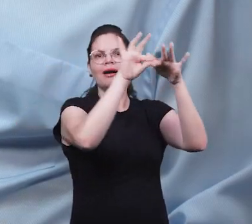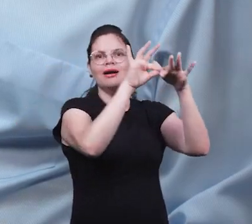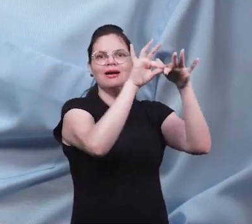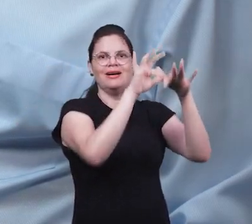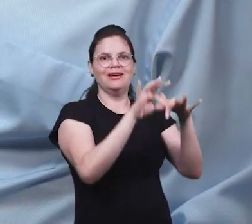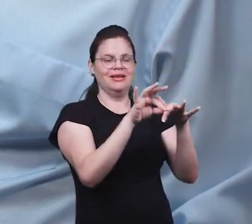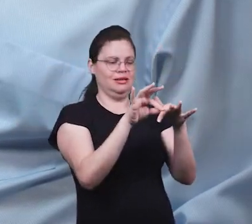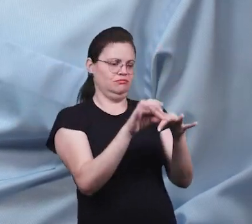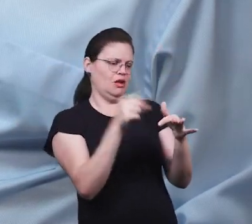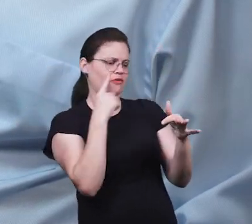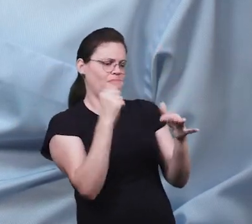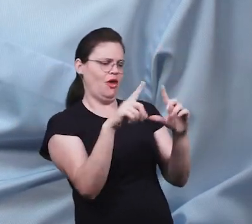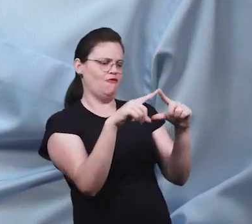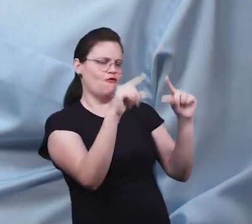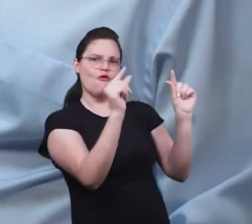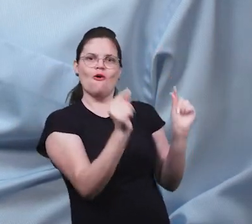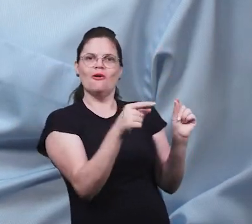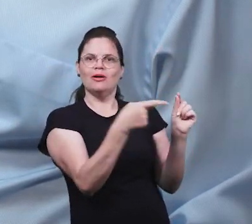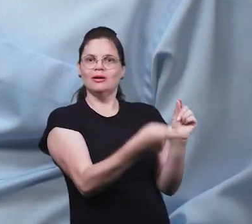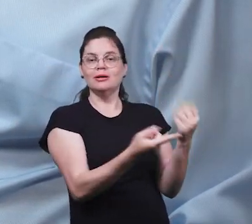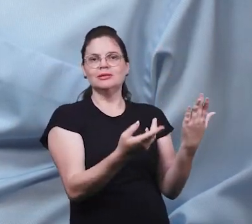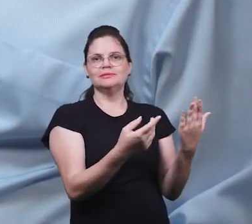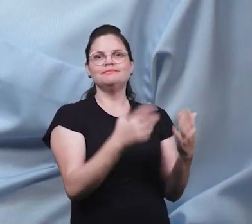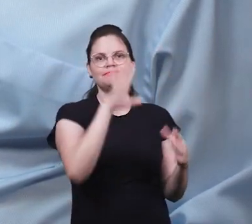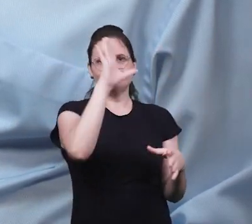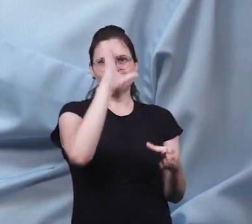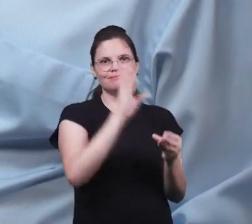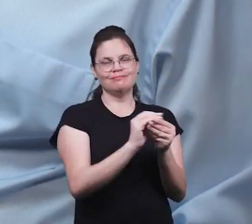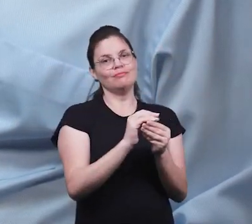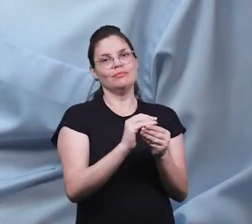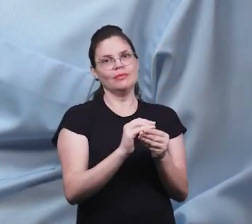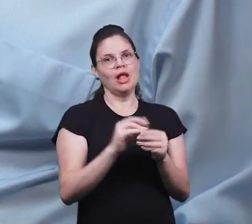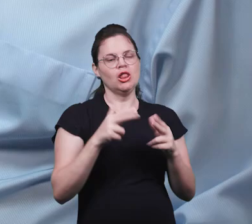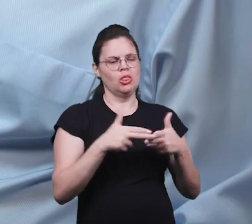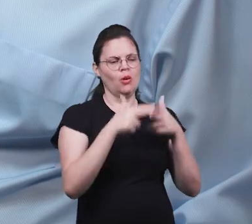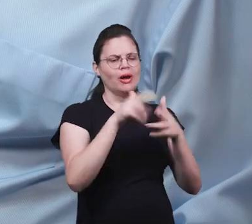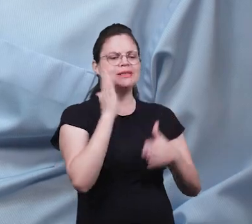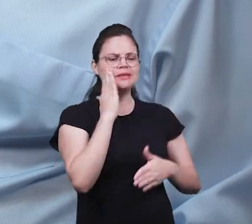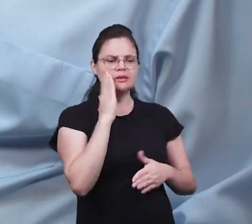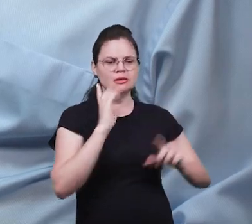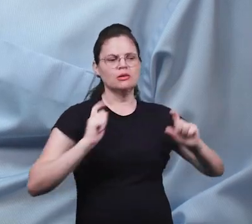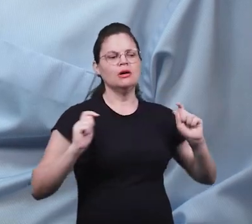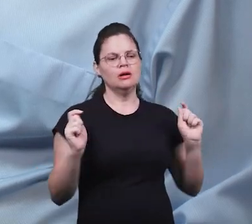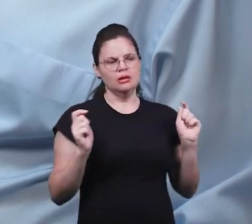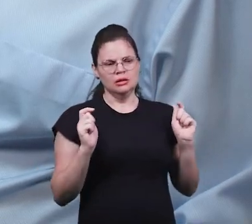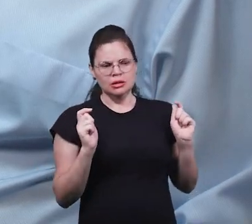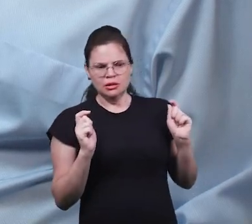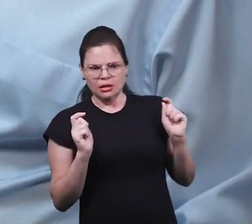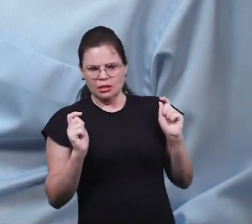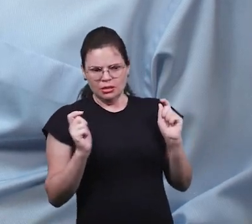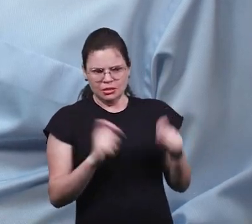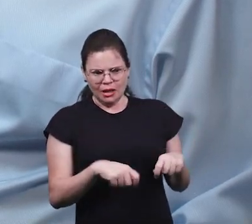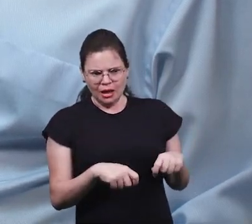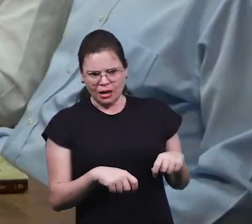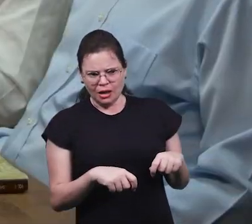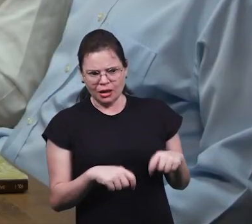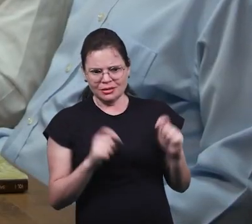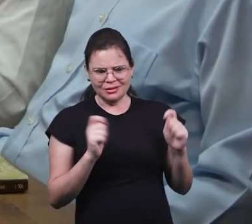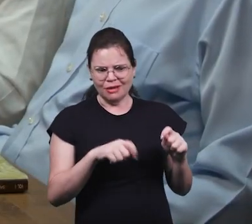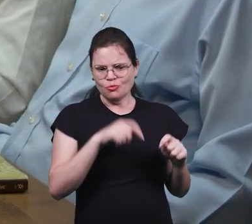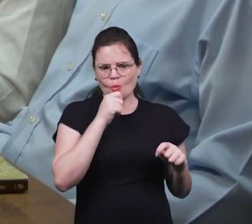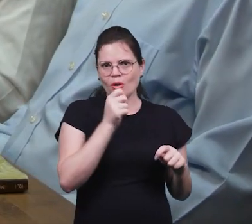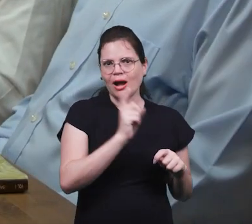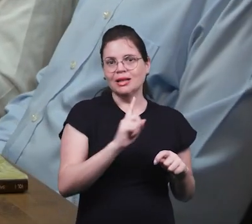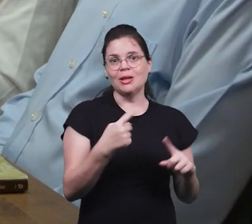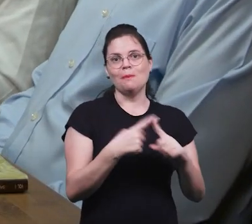só ficou, e Noé entendeu que o mundo já era habitável novamente quando a pomba não mais voltou. Ela